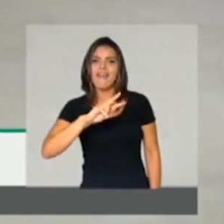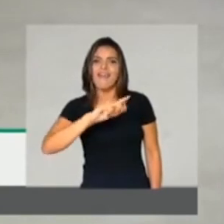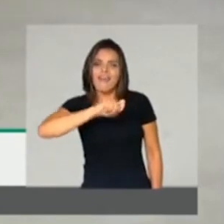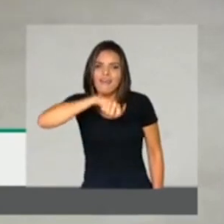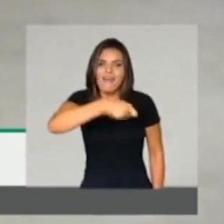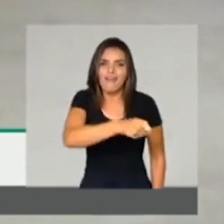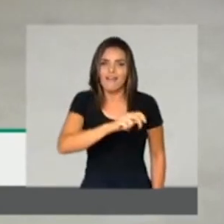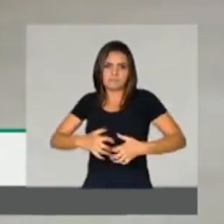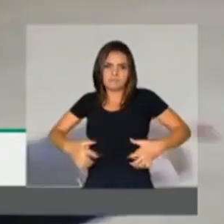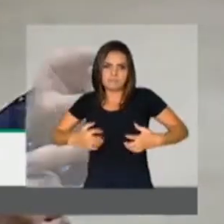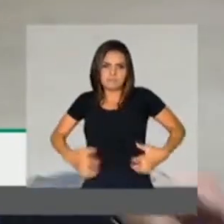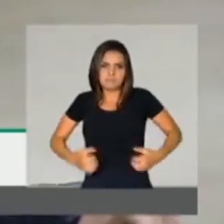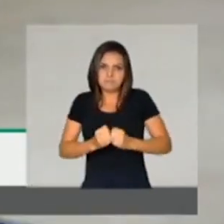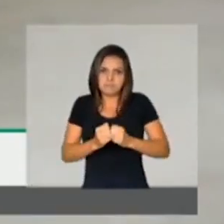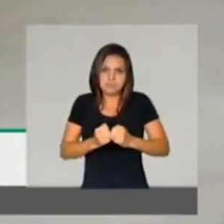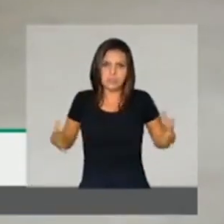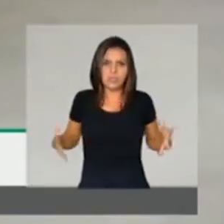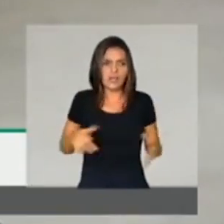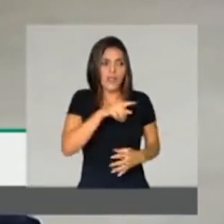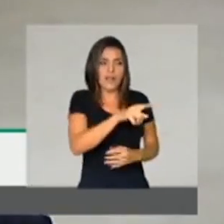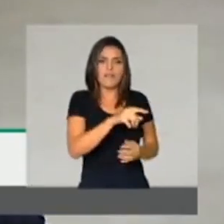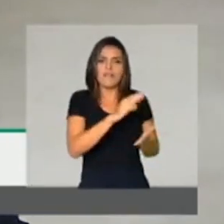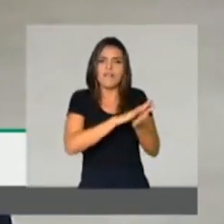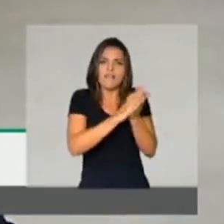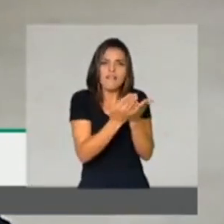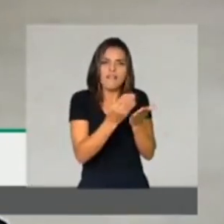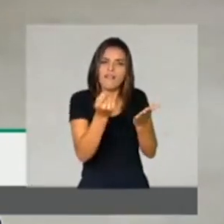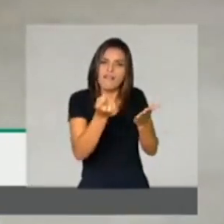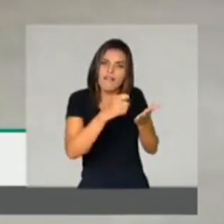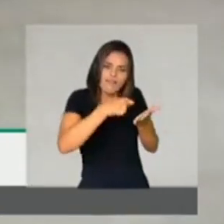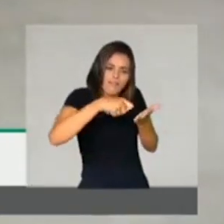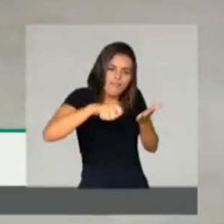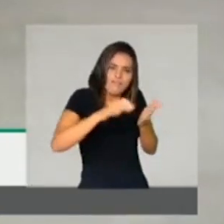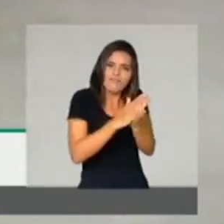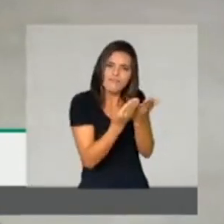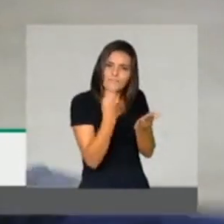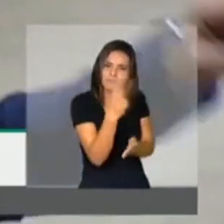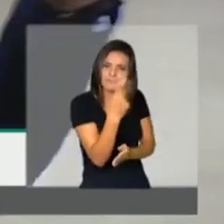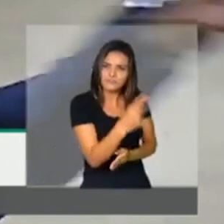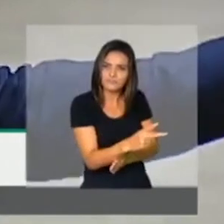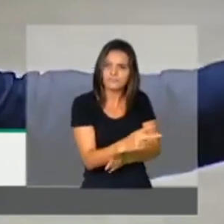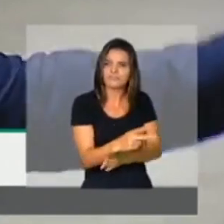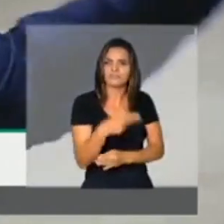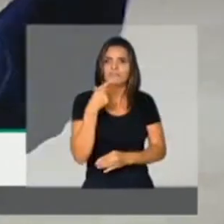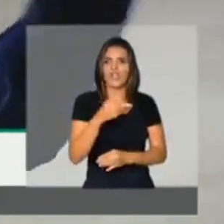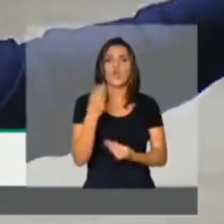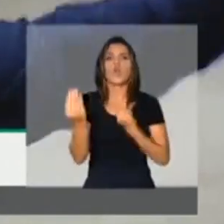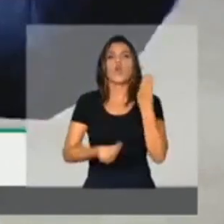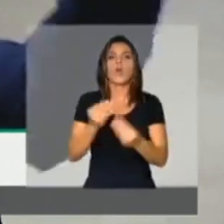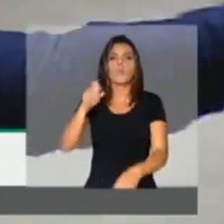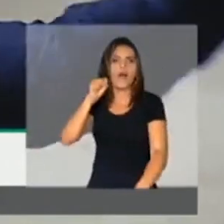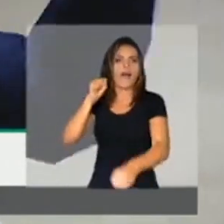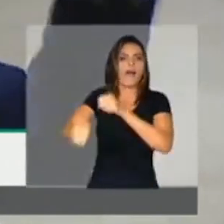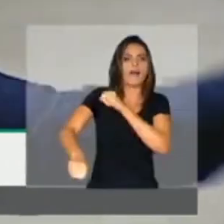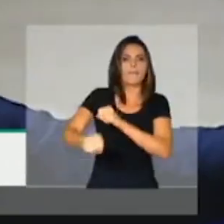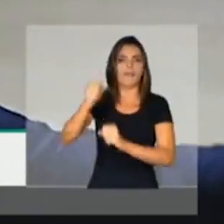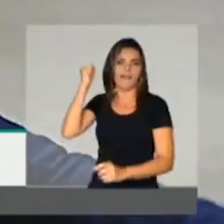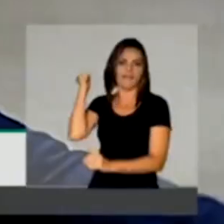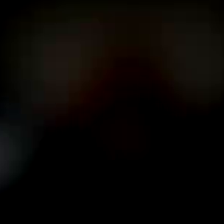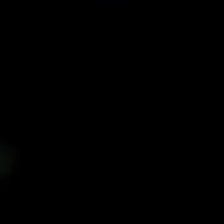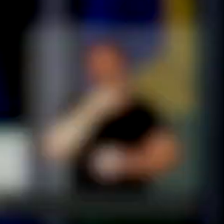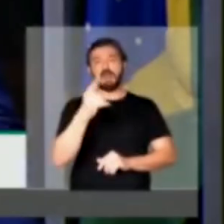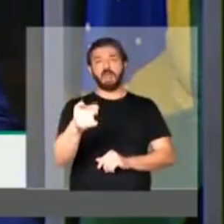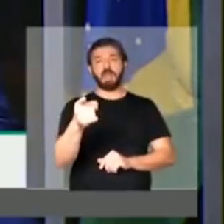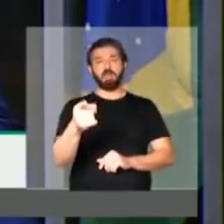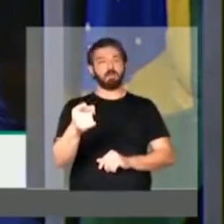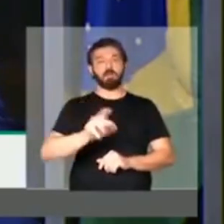é inadmissível. E são essas pessoas que criticam quem fala aqui de Ustra, mas falam desse canalha